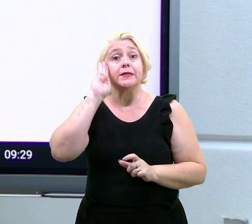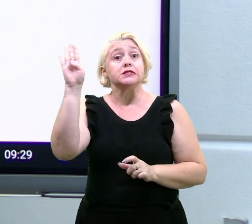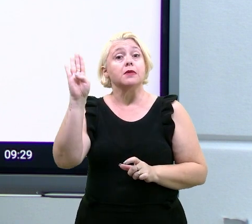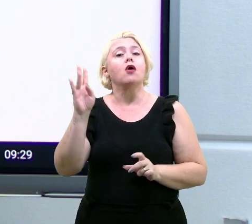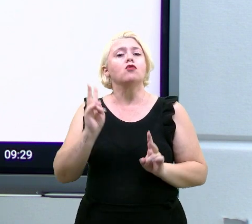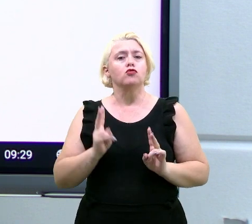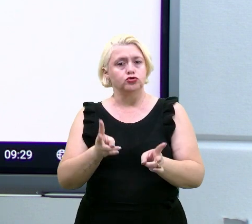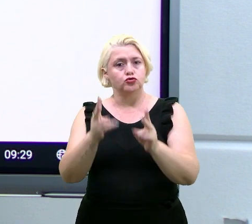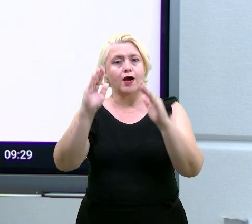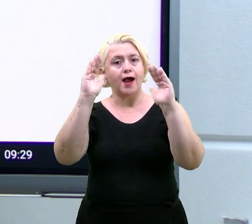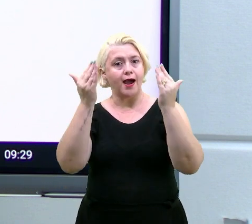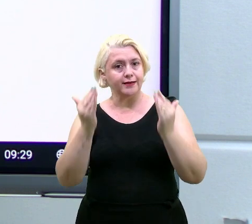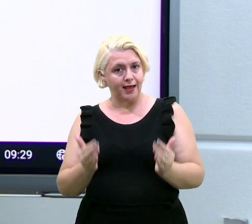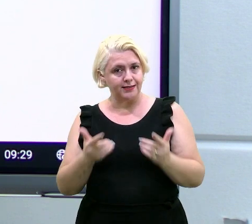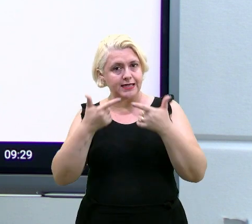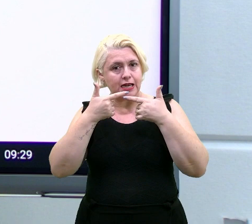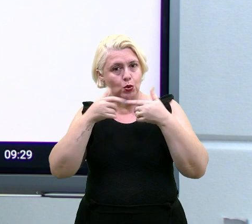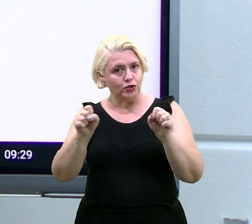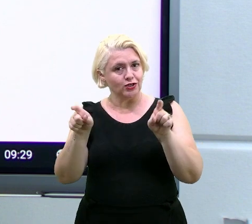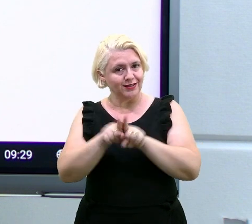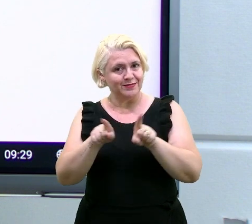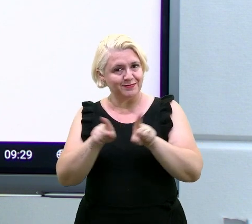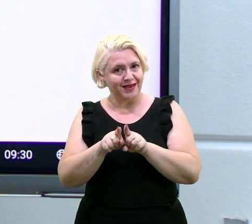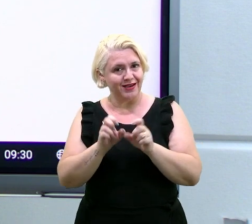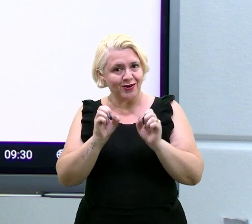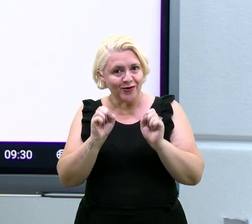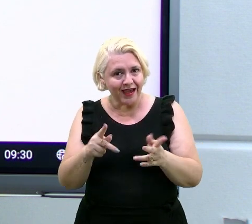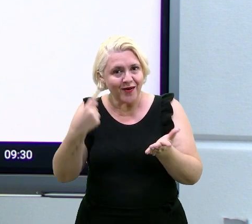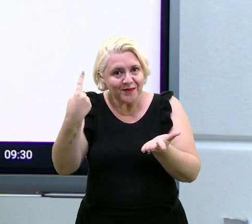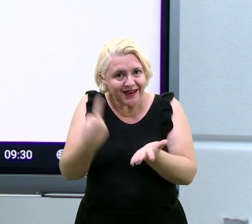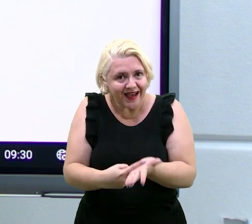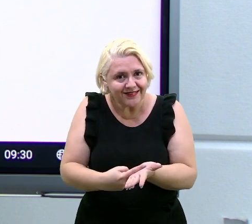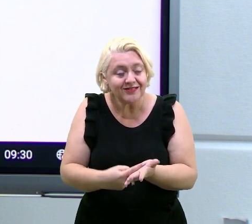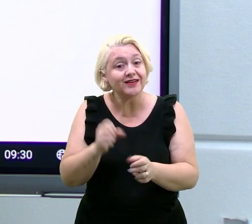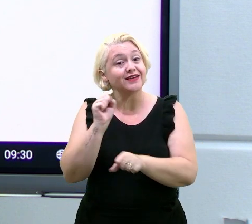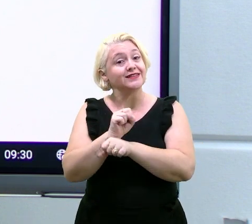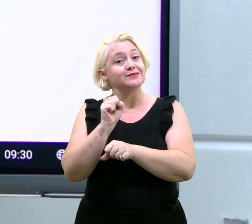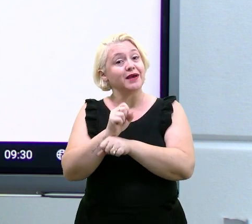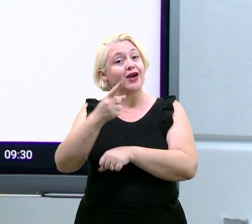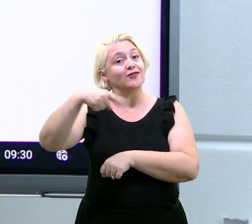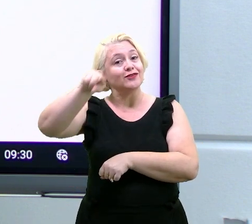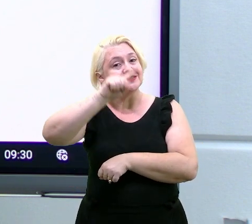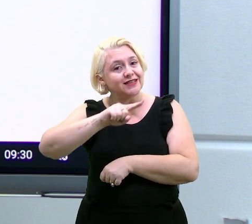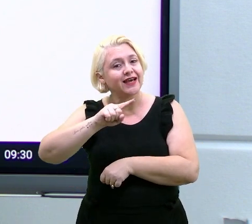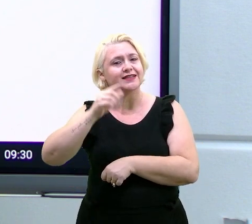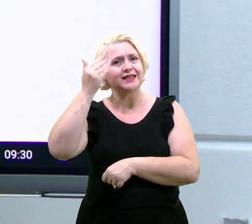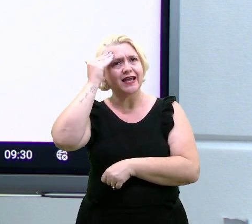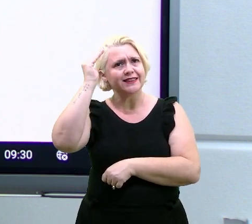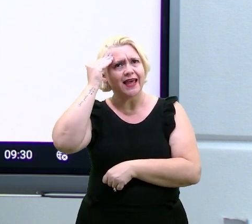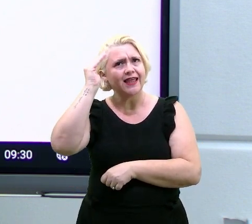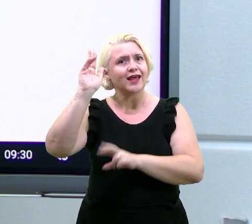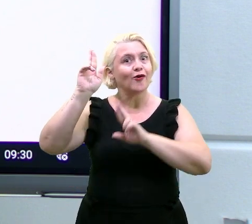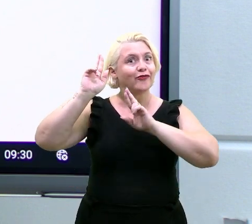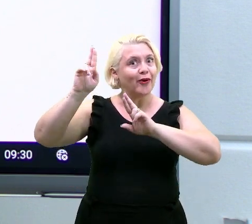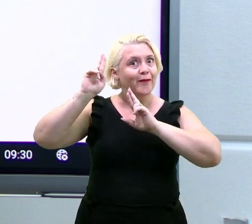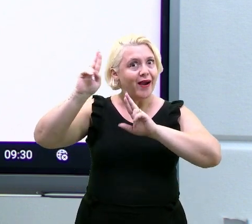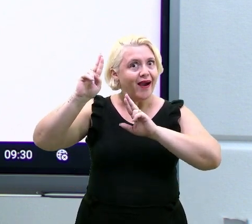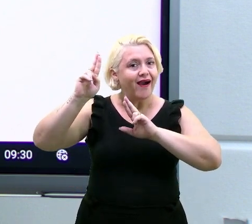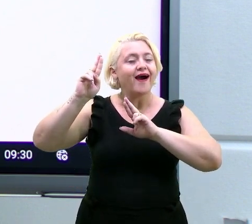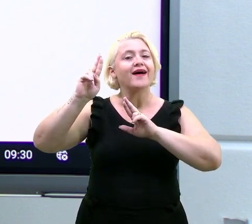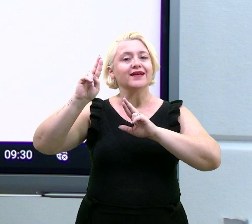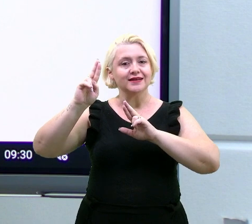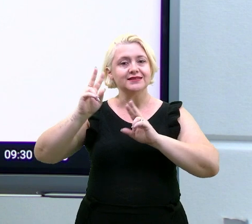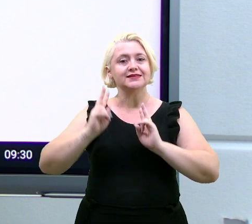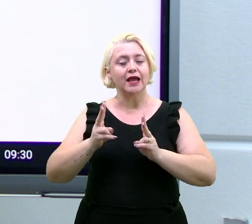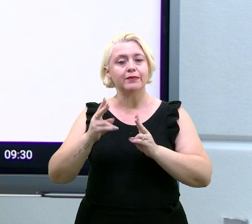seguindo essa análise linguística também tá combinado eu espero que vocês estejam entendendo que cada